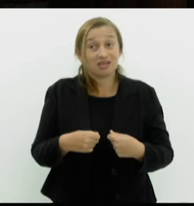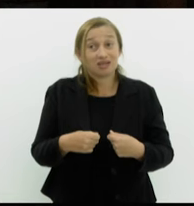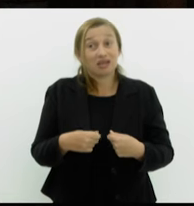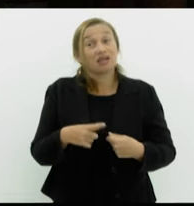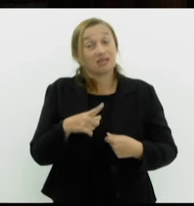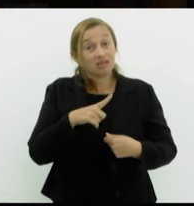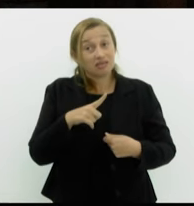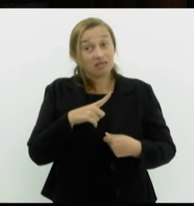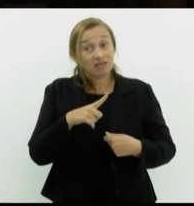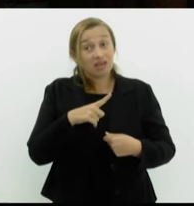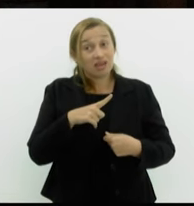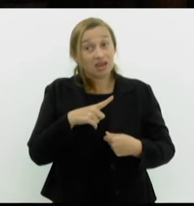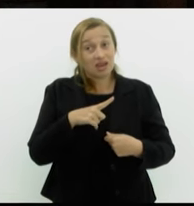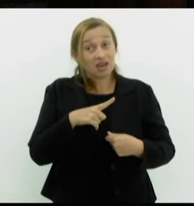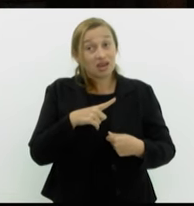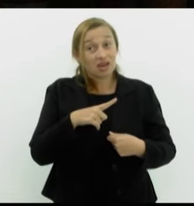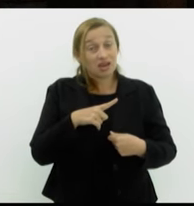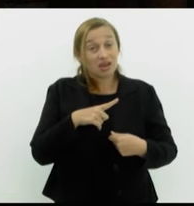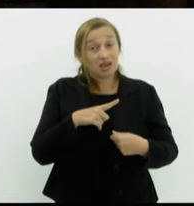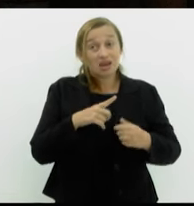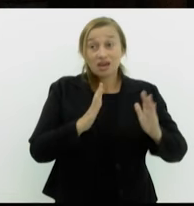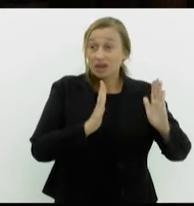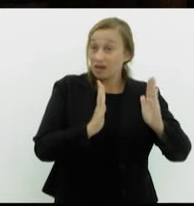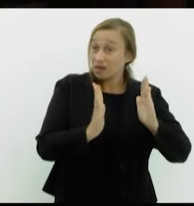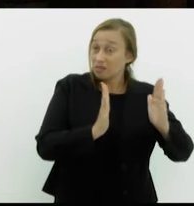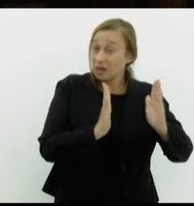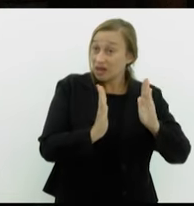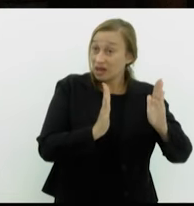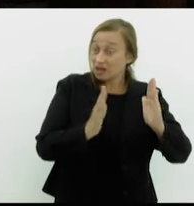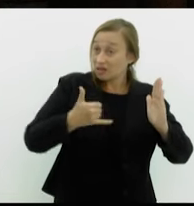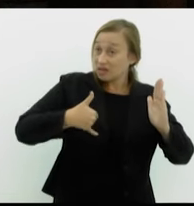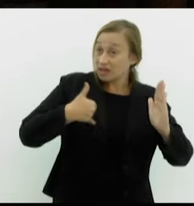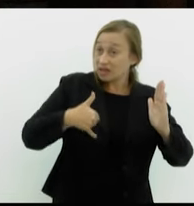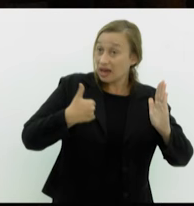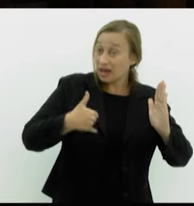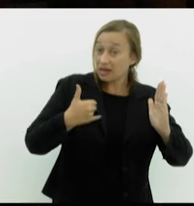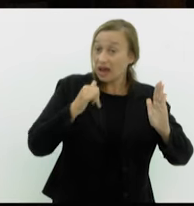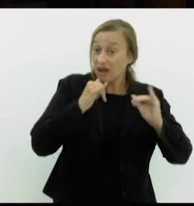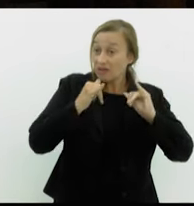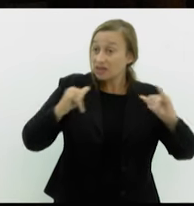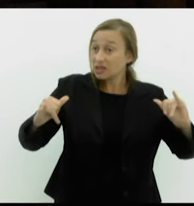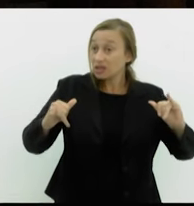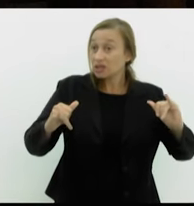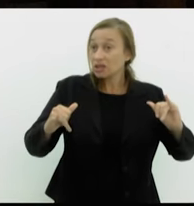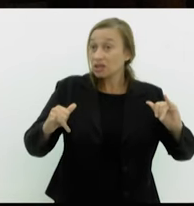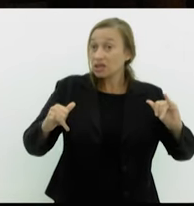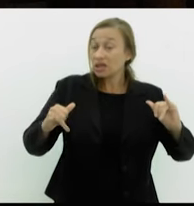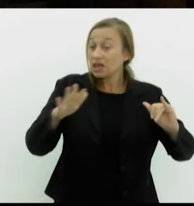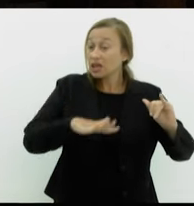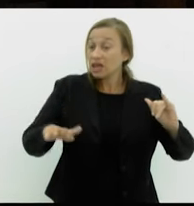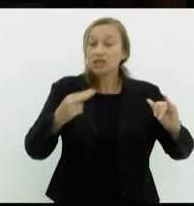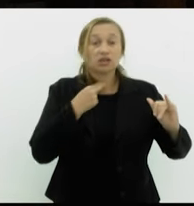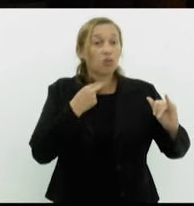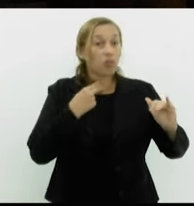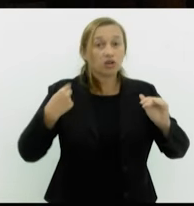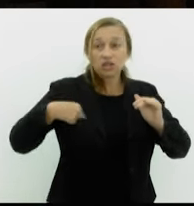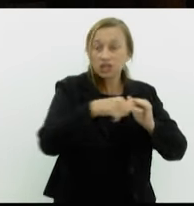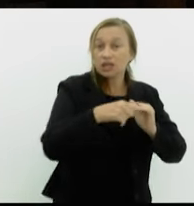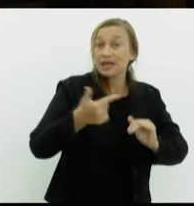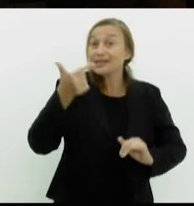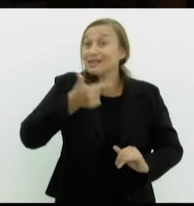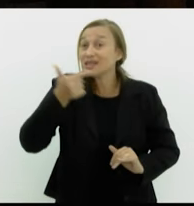uma classificação etária avisando para as crianças não estarem naquele local. E segundo, muito